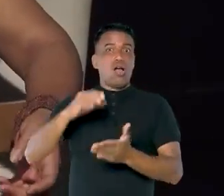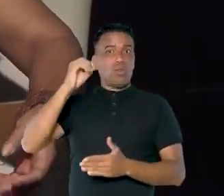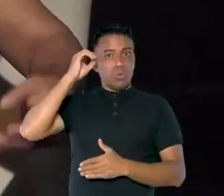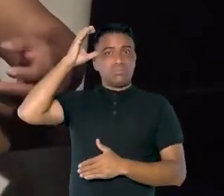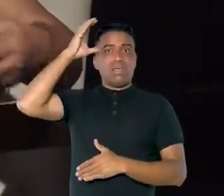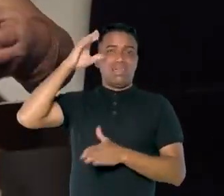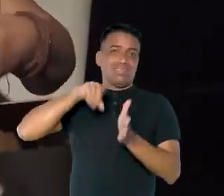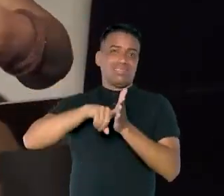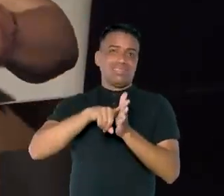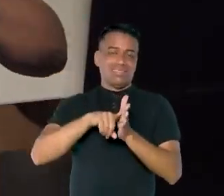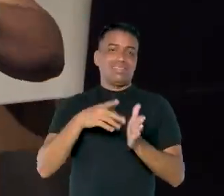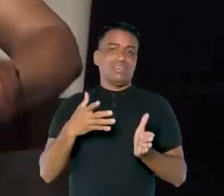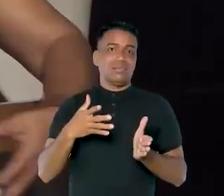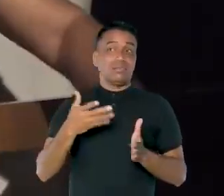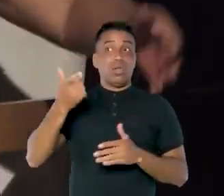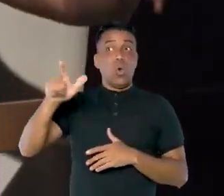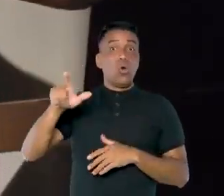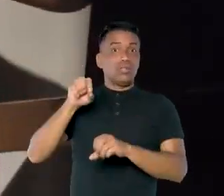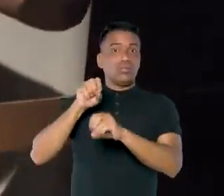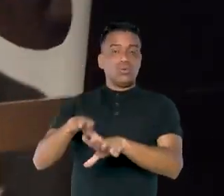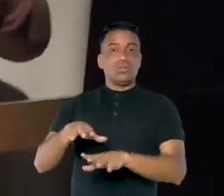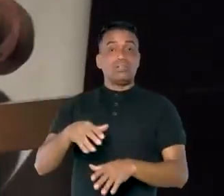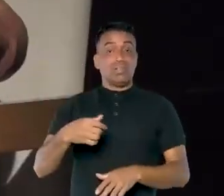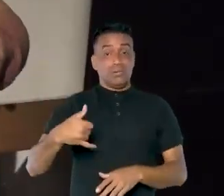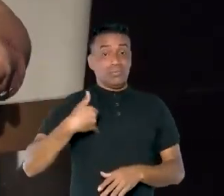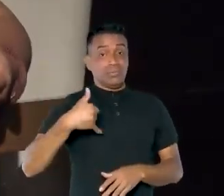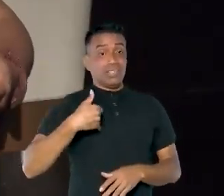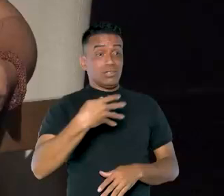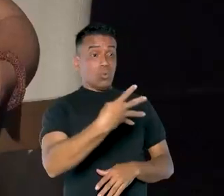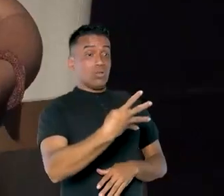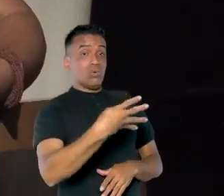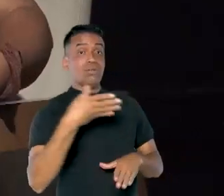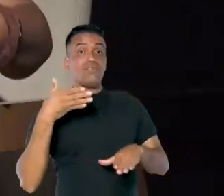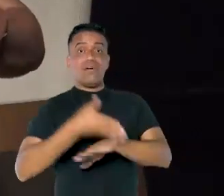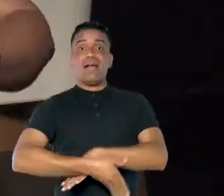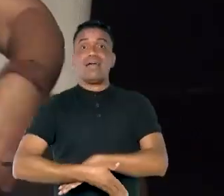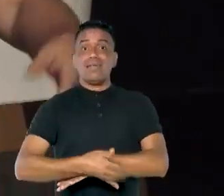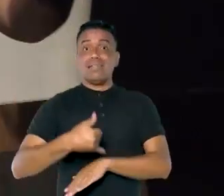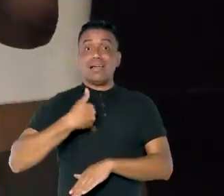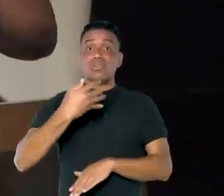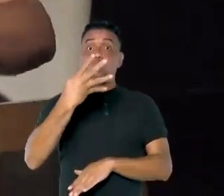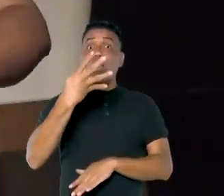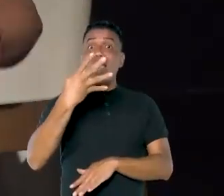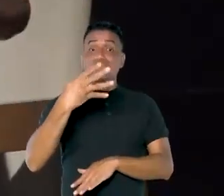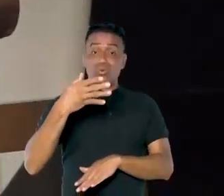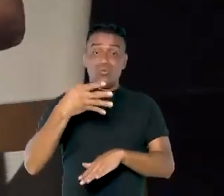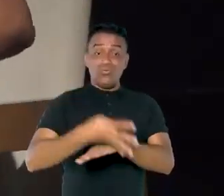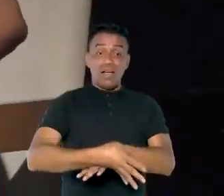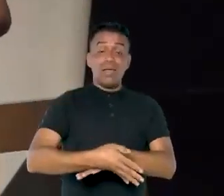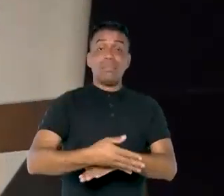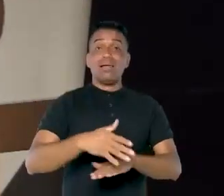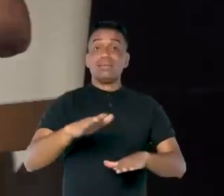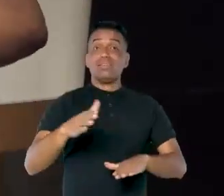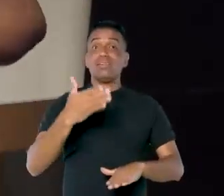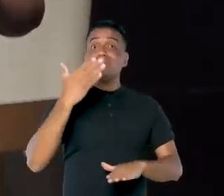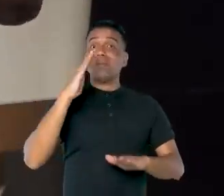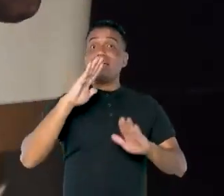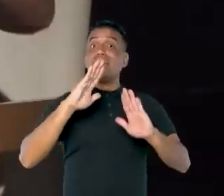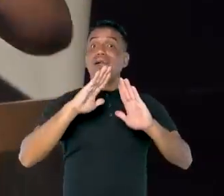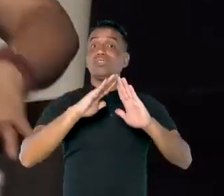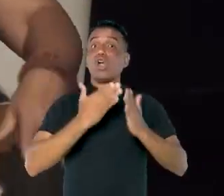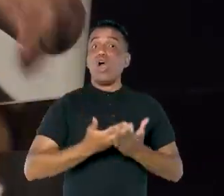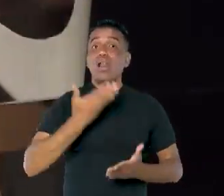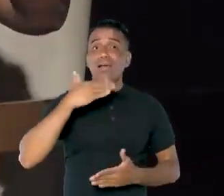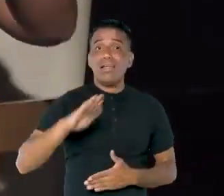seu filho, eu sempre falo, né? Desde os 4 anos a criança já vai para a escola. E que momento que você, como indígena, vai estar